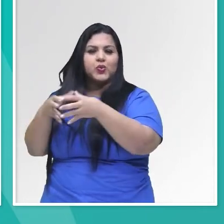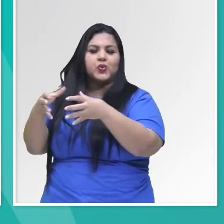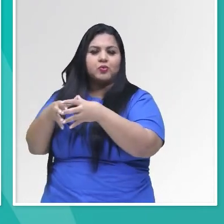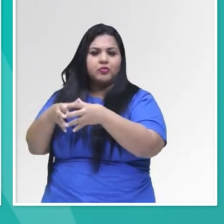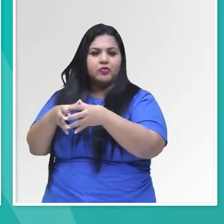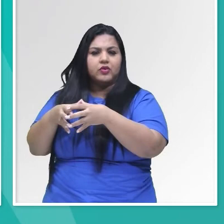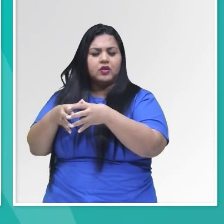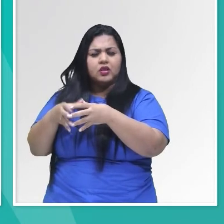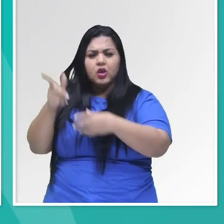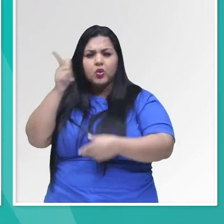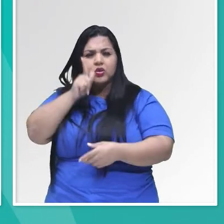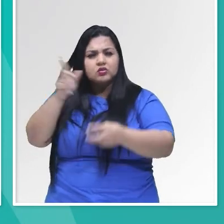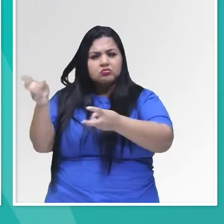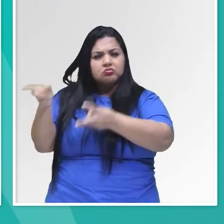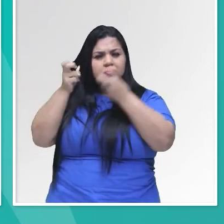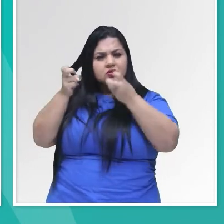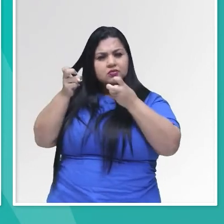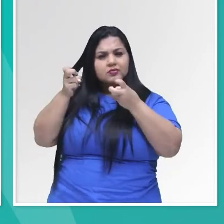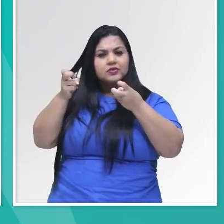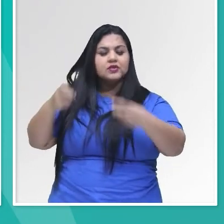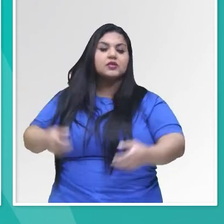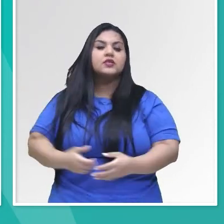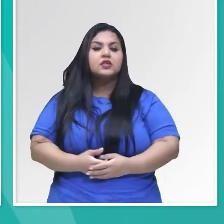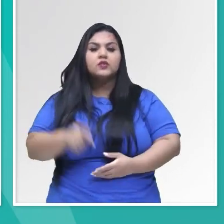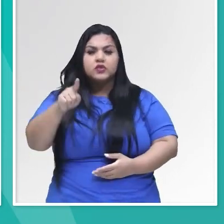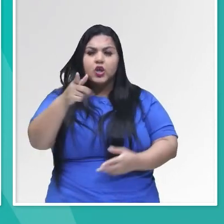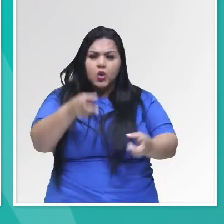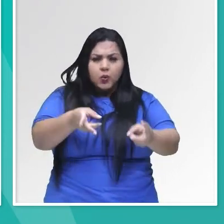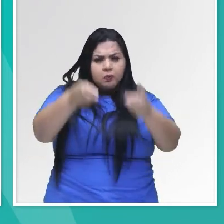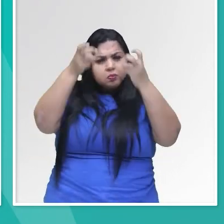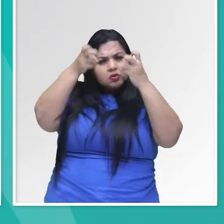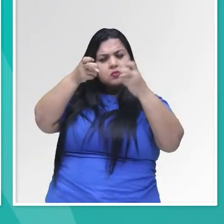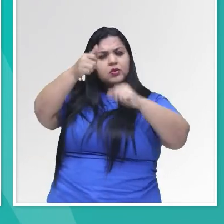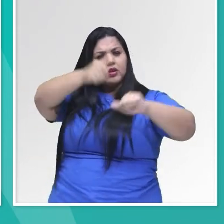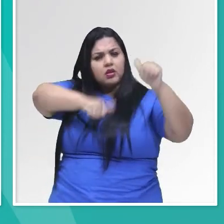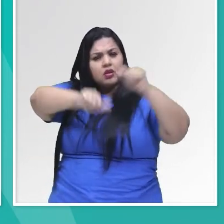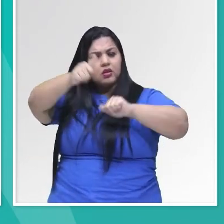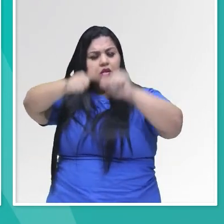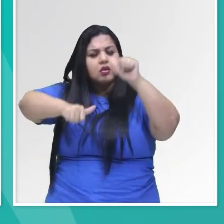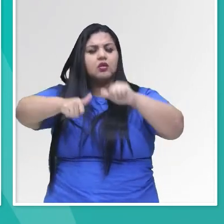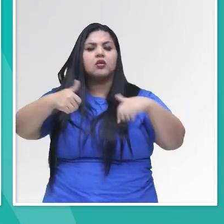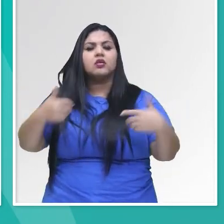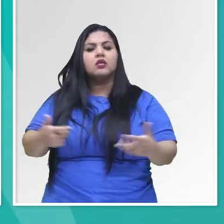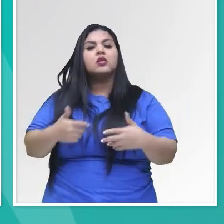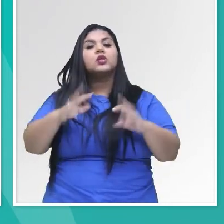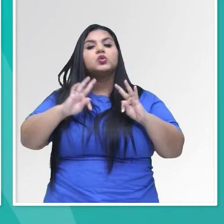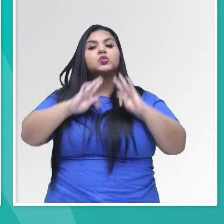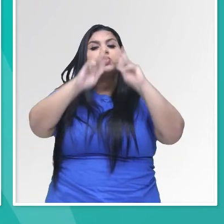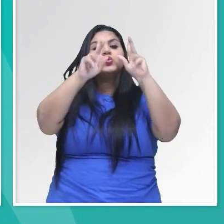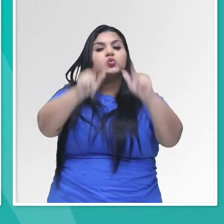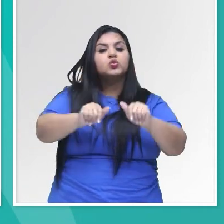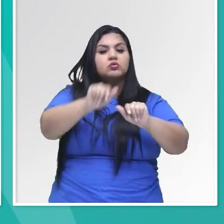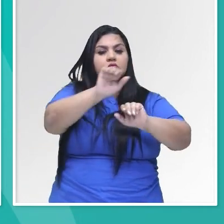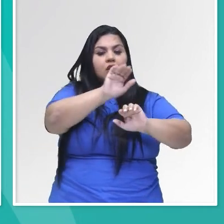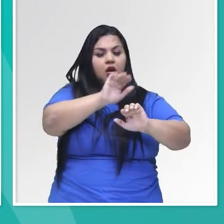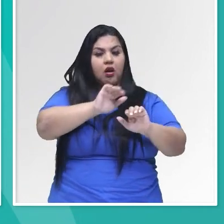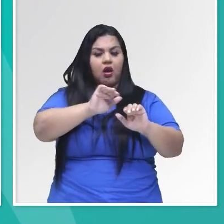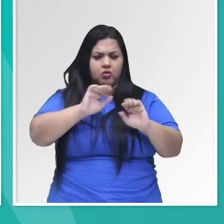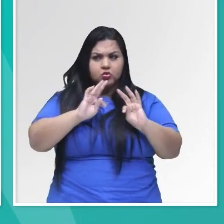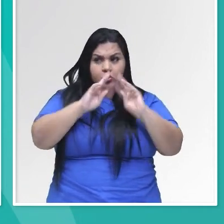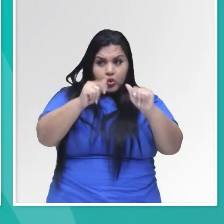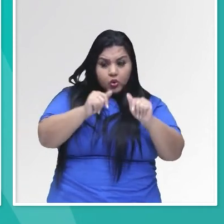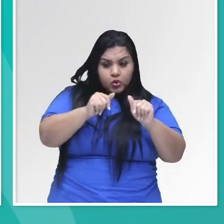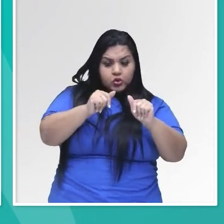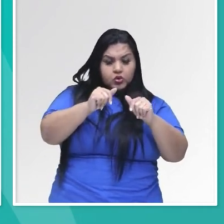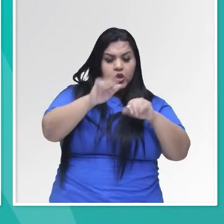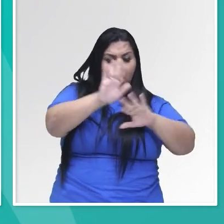Está conseguindo perceber mesmo? Você está conseguindo analisar? Olha só, todos devem arrumar o quê? Observa que nós